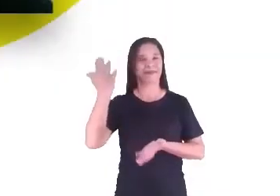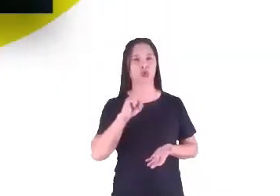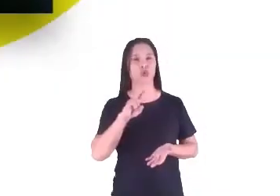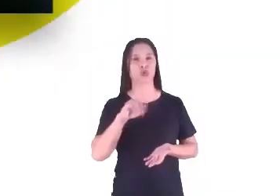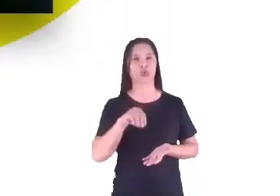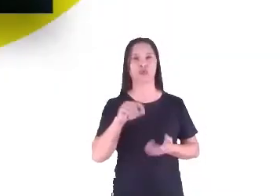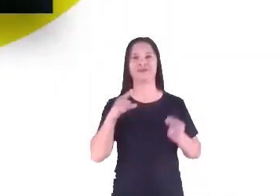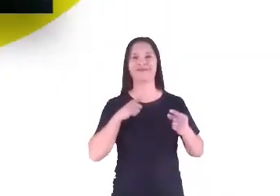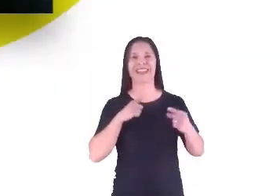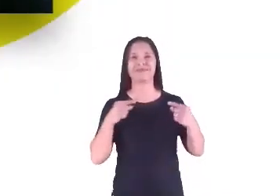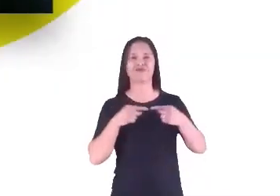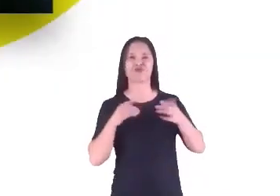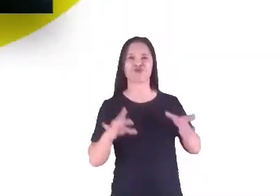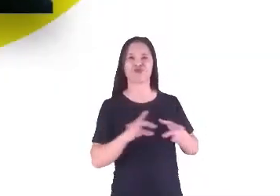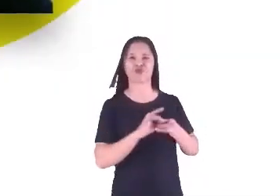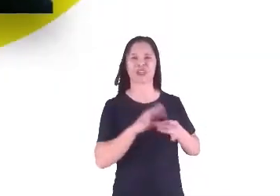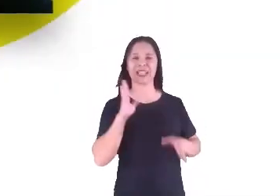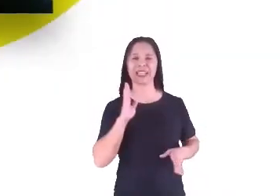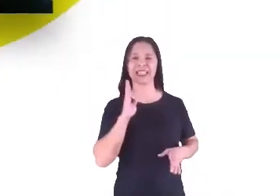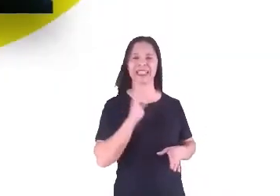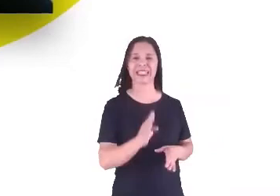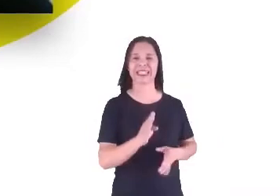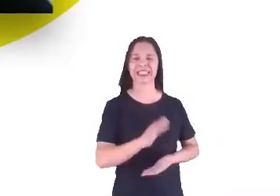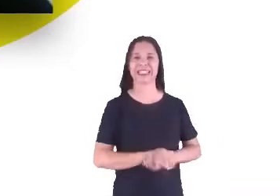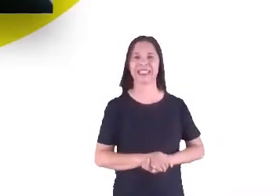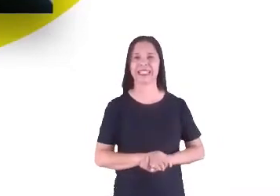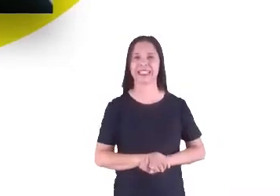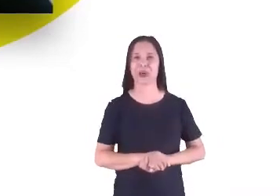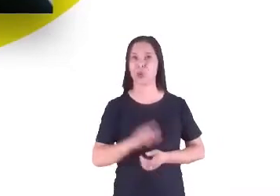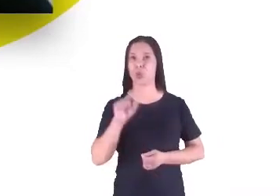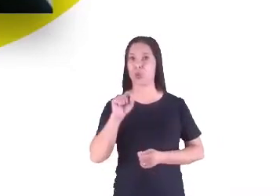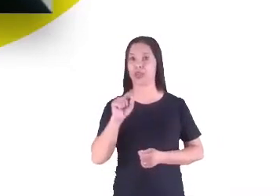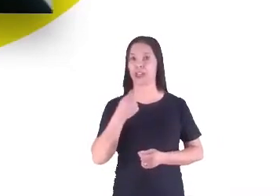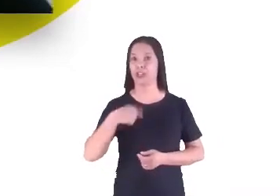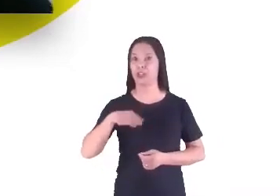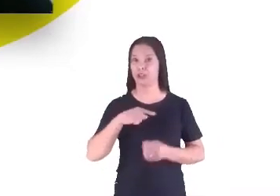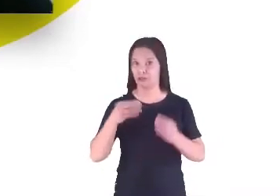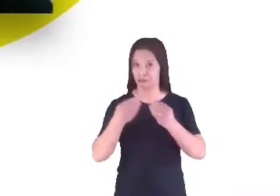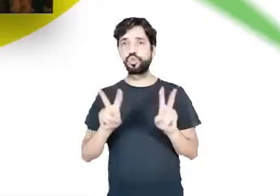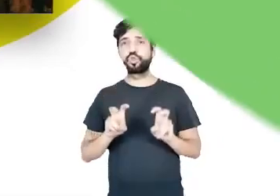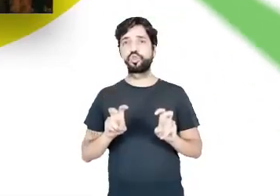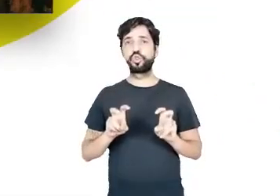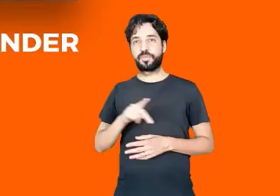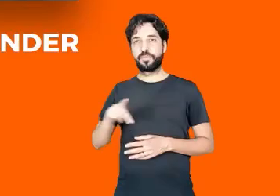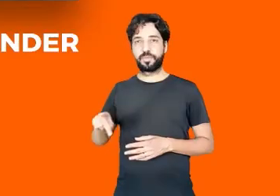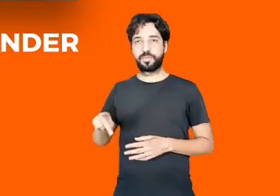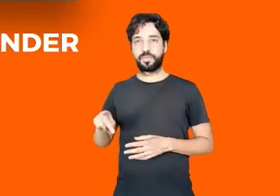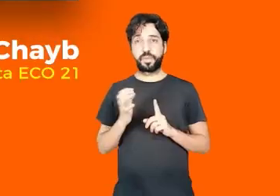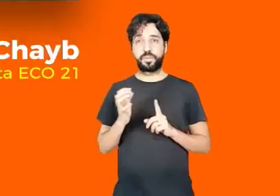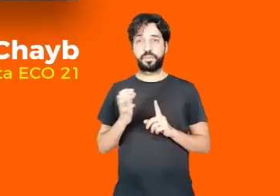Consumo está ligado diretamente ao que a gente causa no planeta e na sociedade.